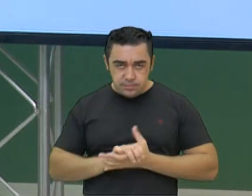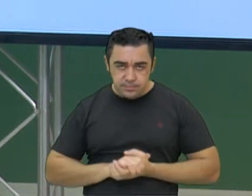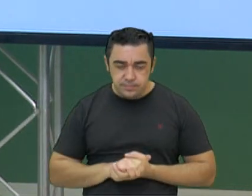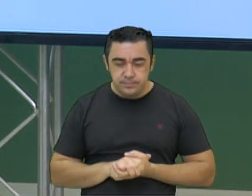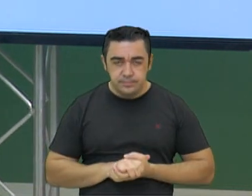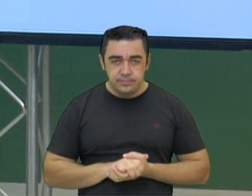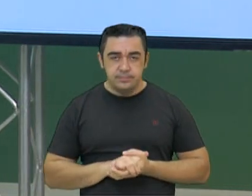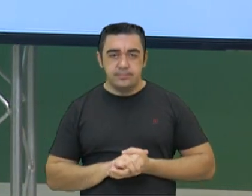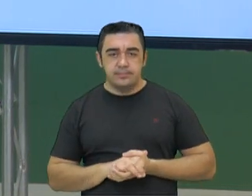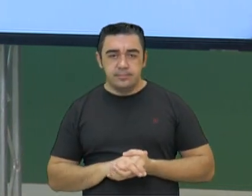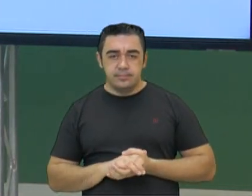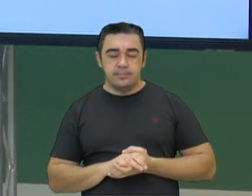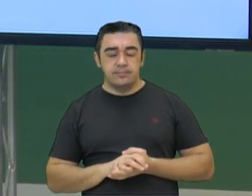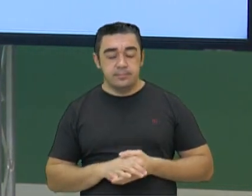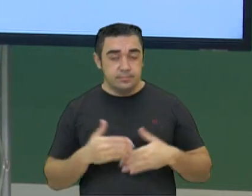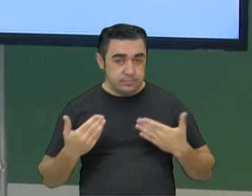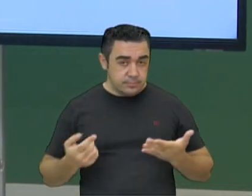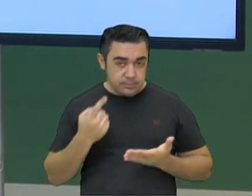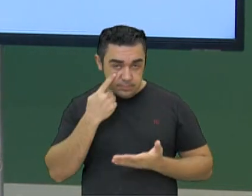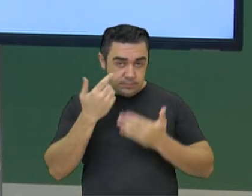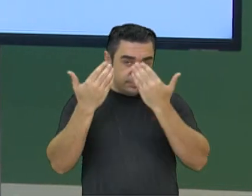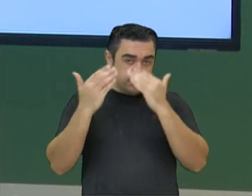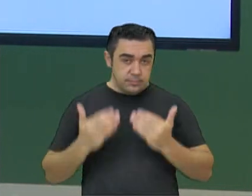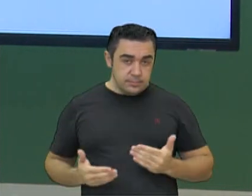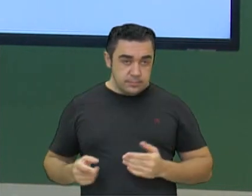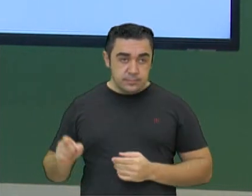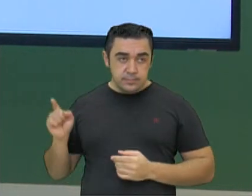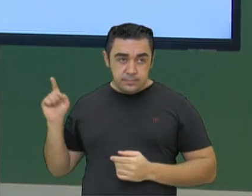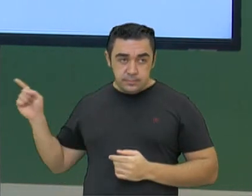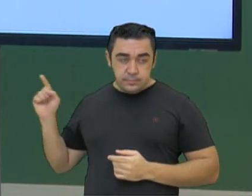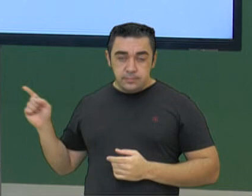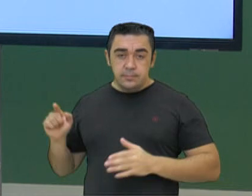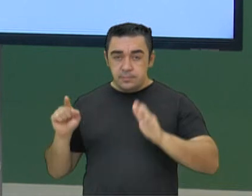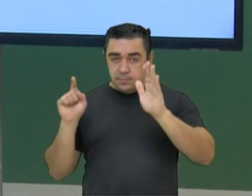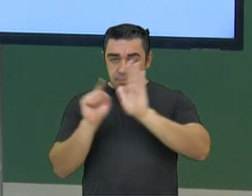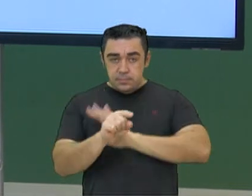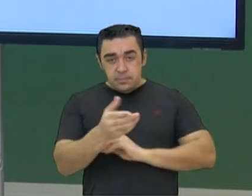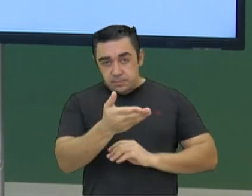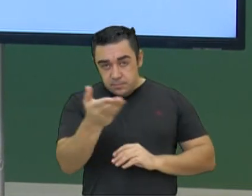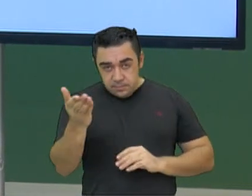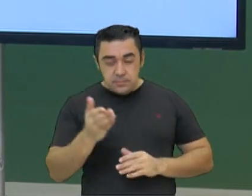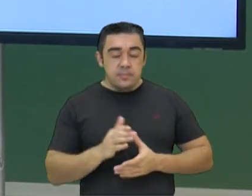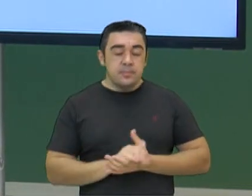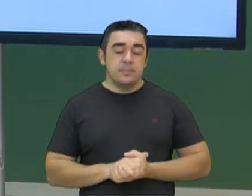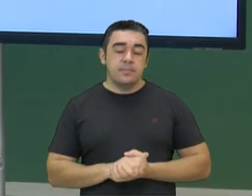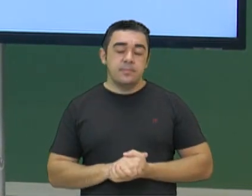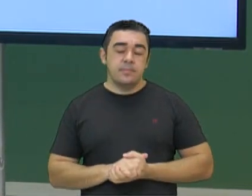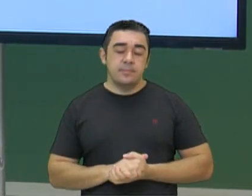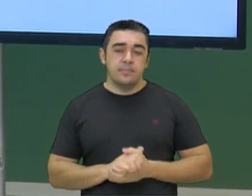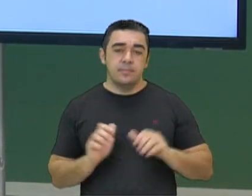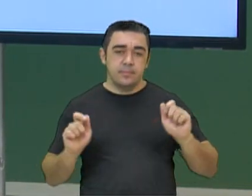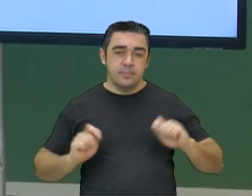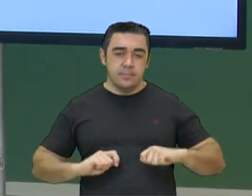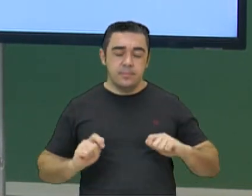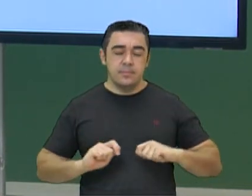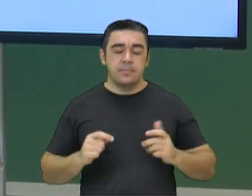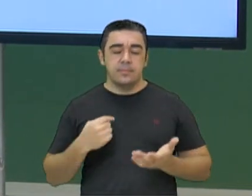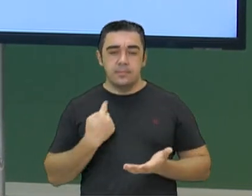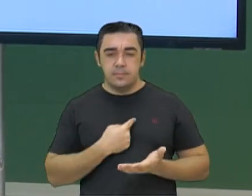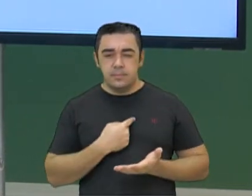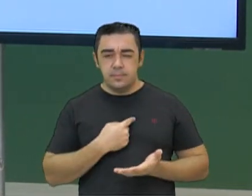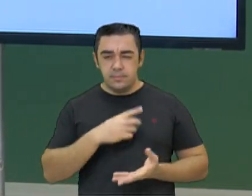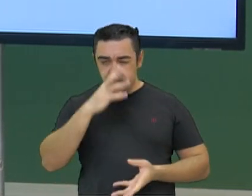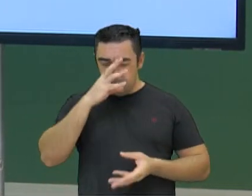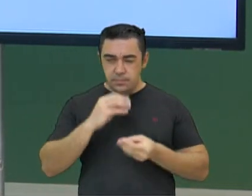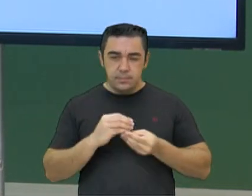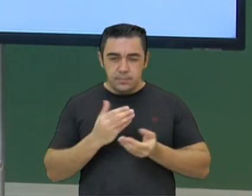Gente, então vamos analisar aqui algumas coisas. Um quiz aqui para a gente poder